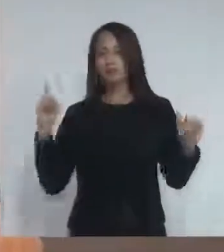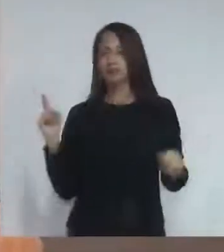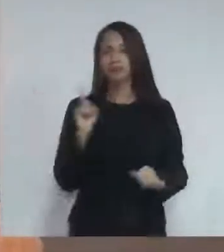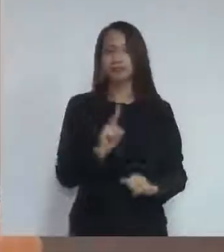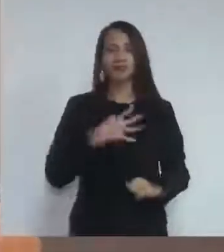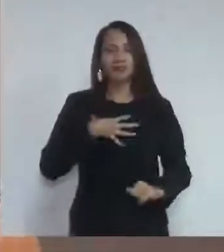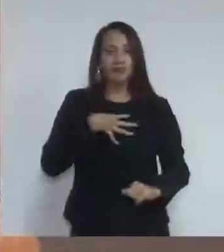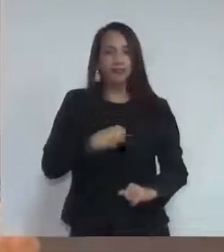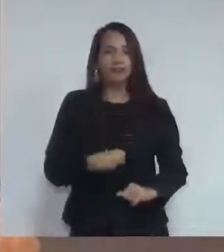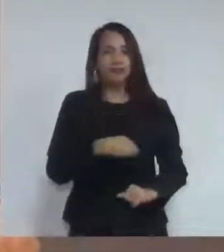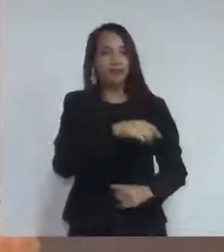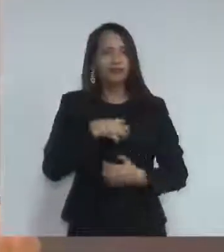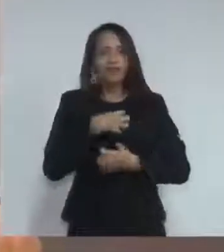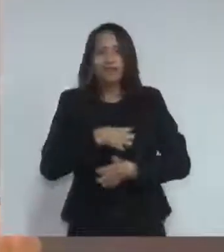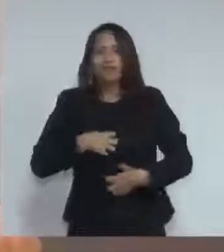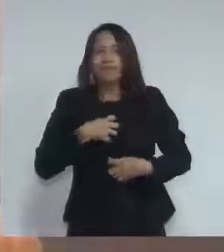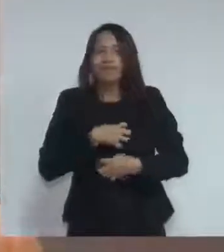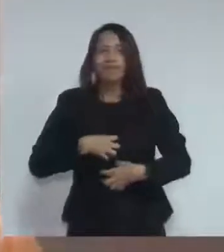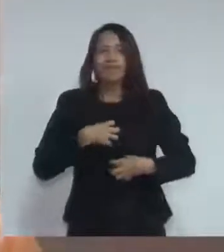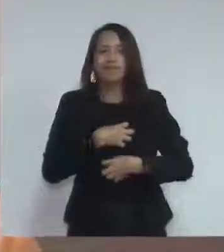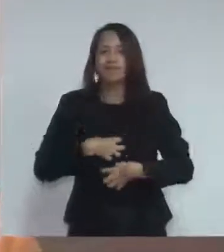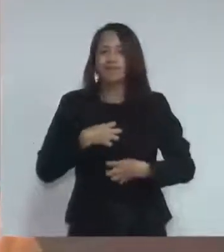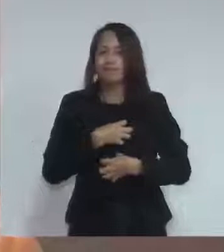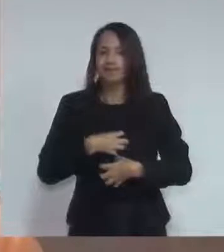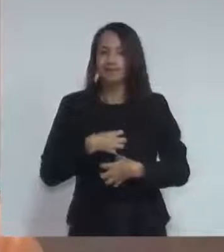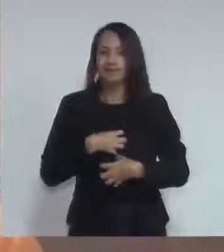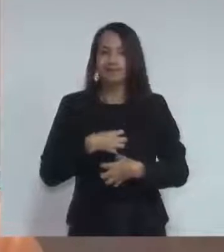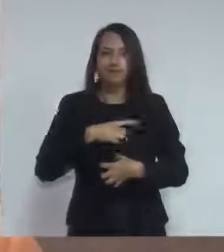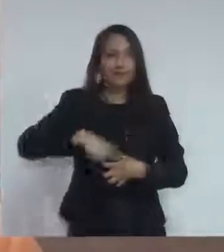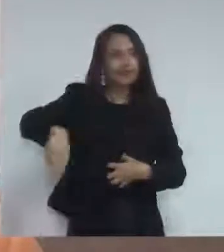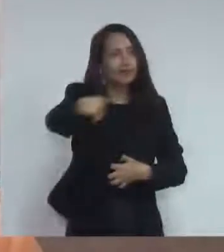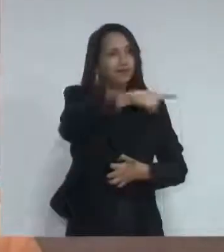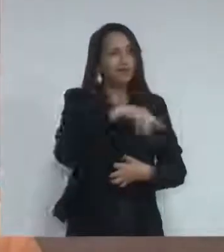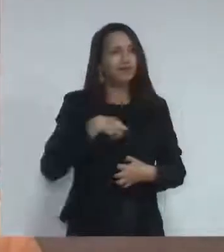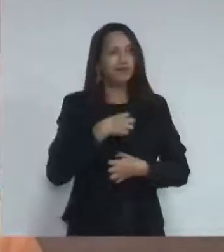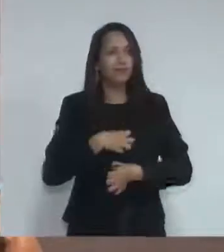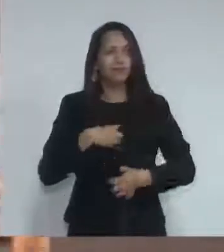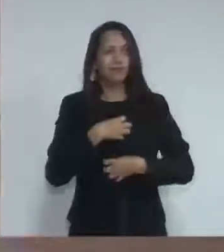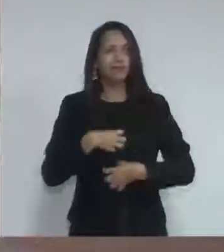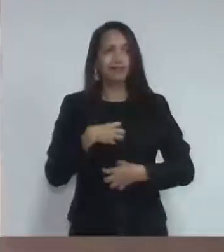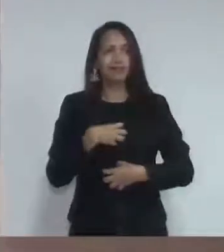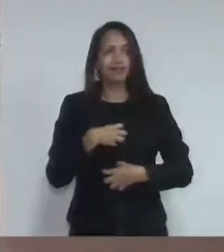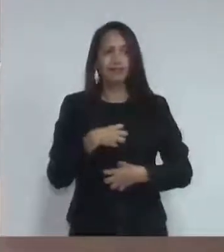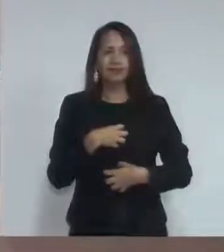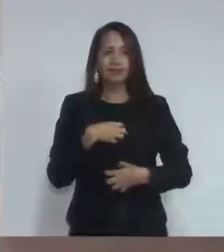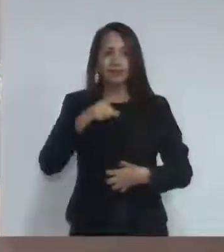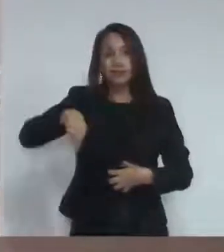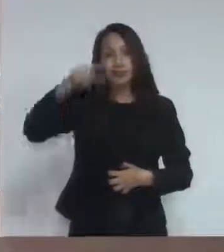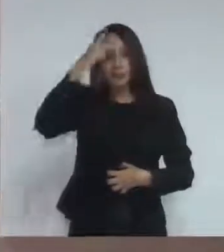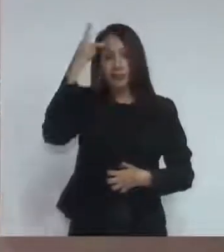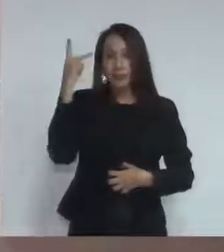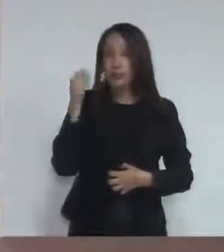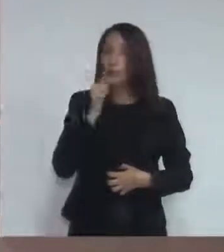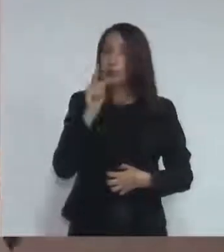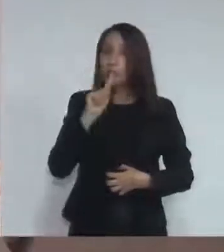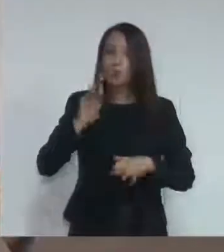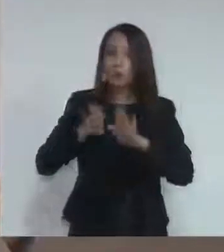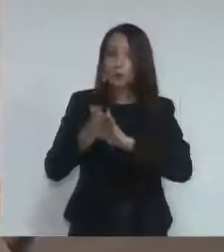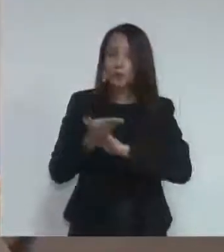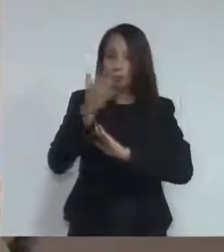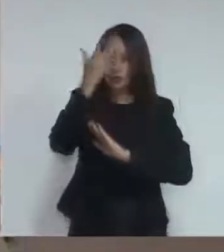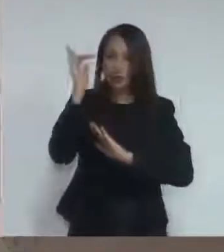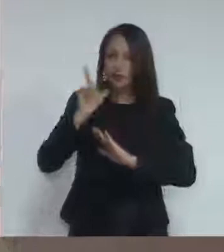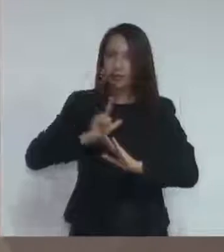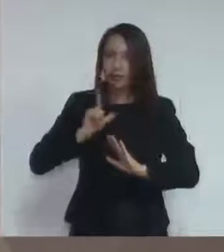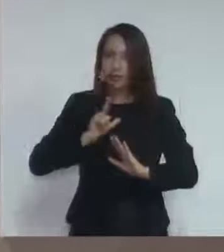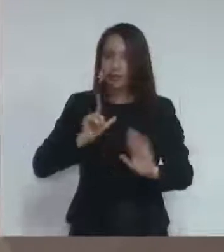dela para causar incômodo na sociedade. Essa é a frase dela. Porque quem não está acostumado com uma criança que tem o